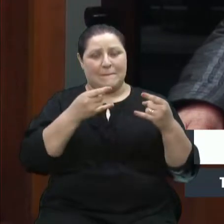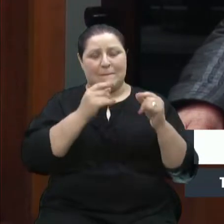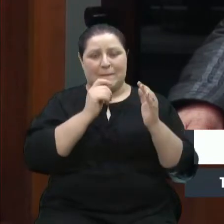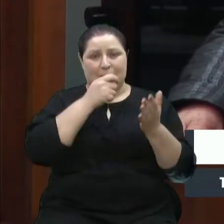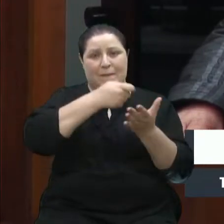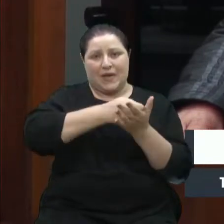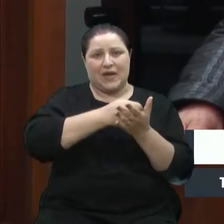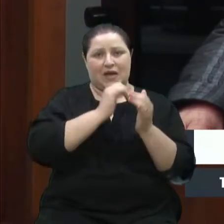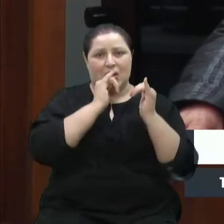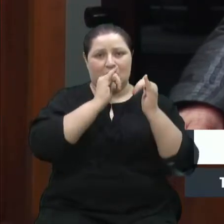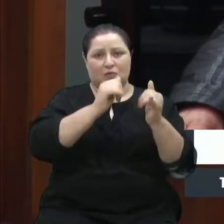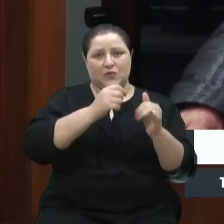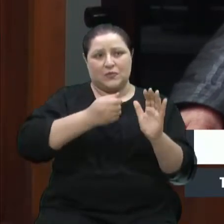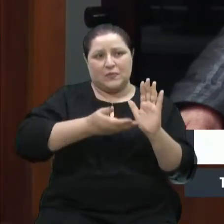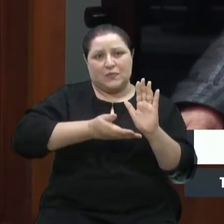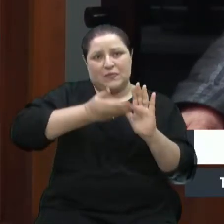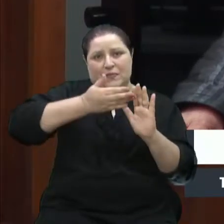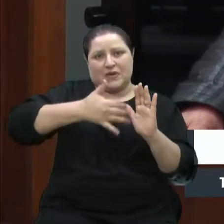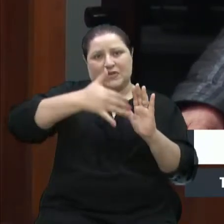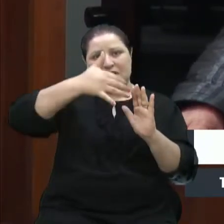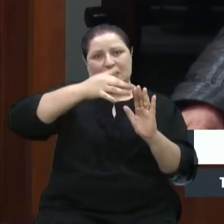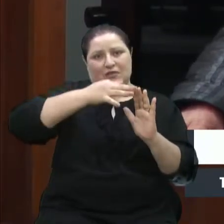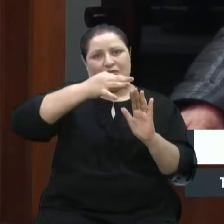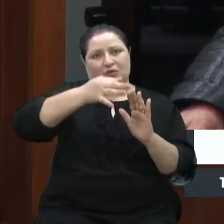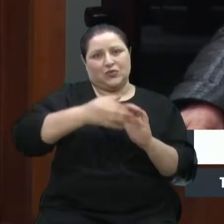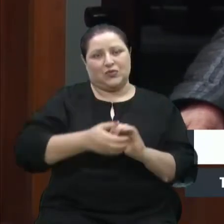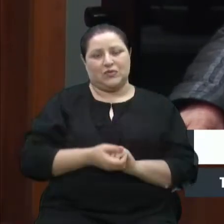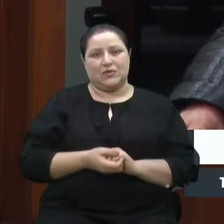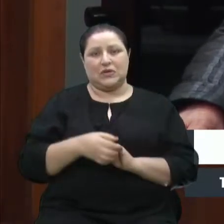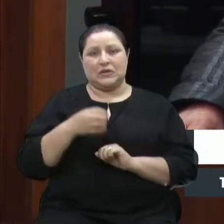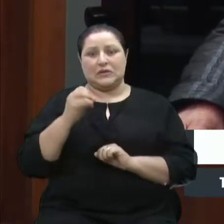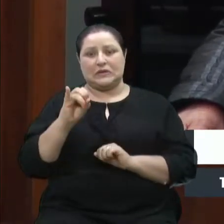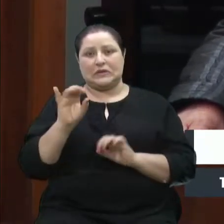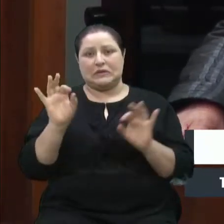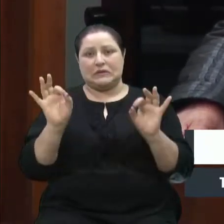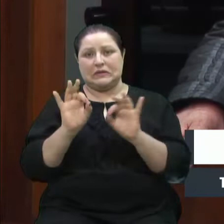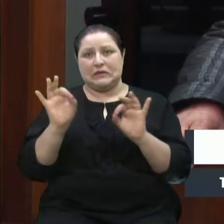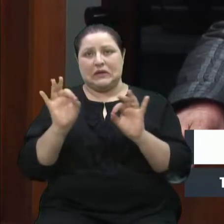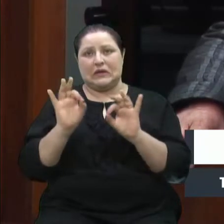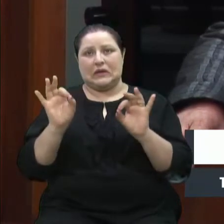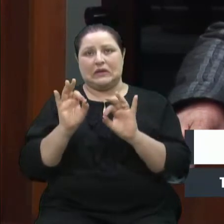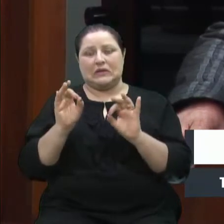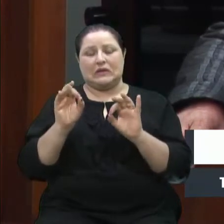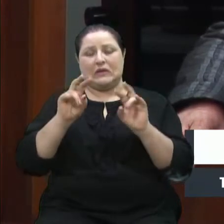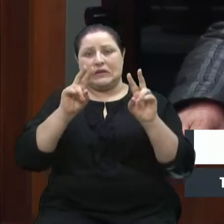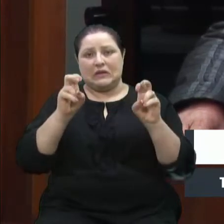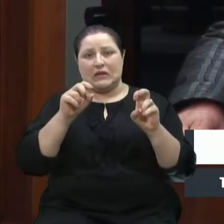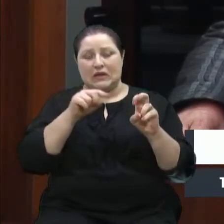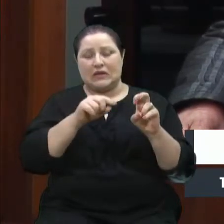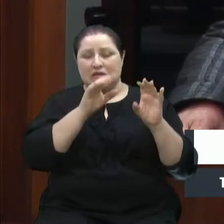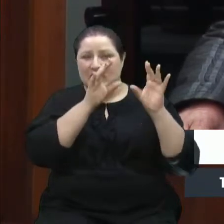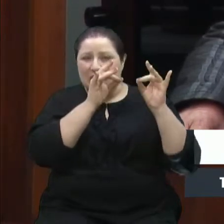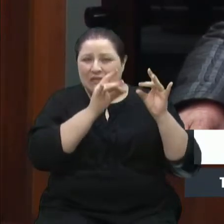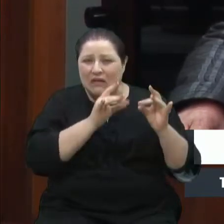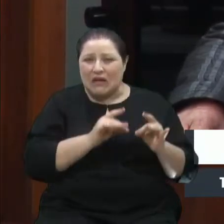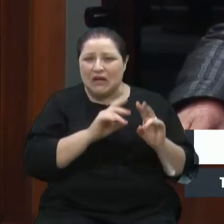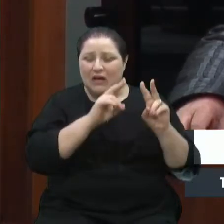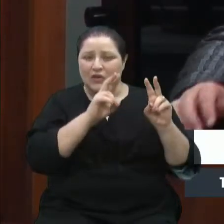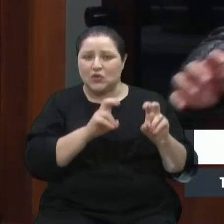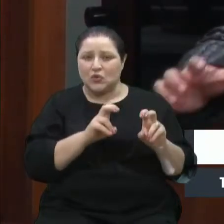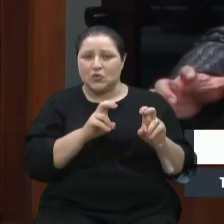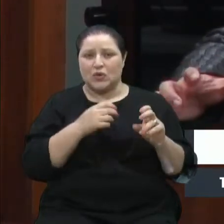então isso se a gente não for tratar esse assunto mais amido eu não sei